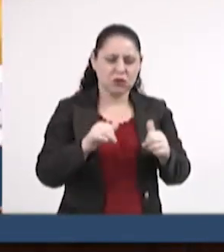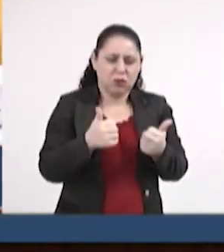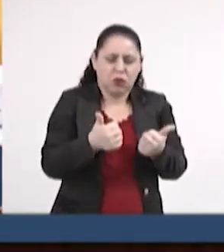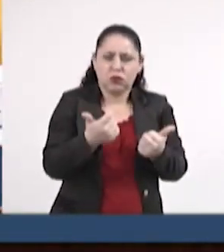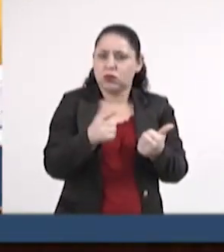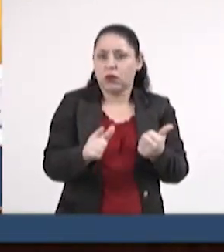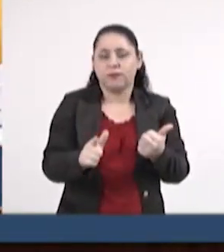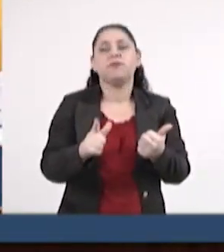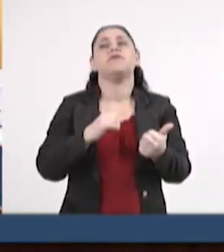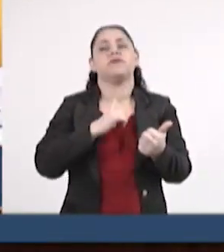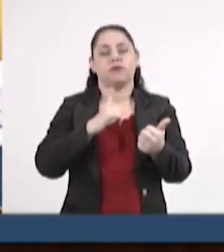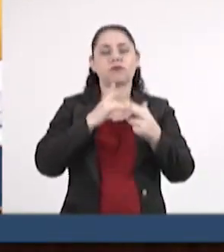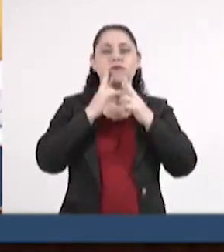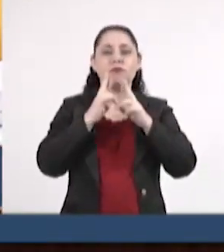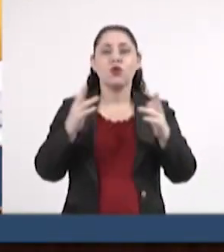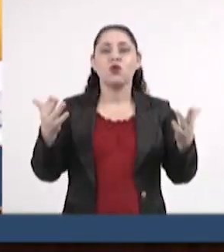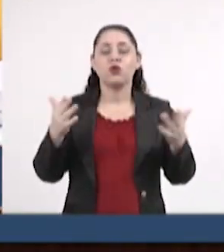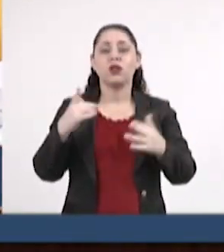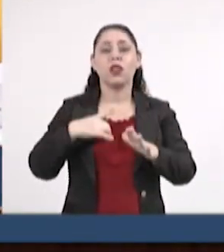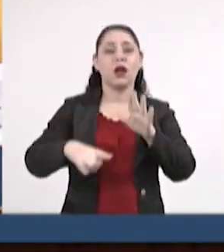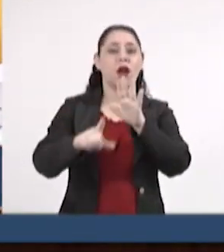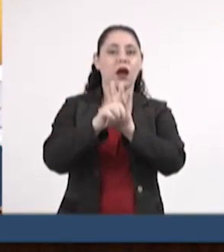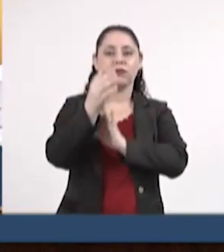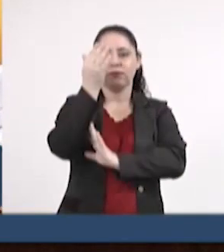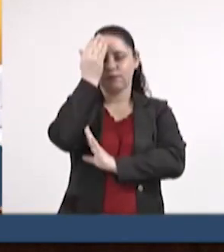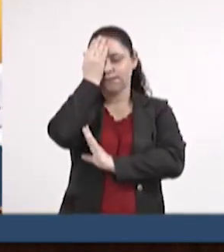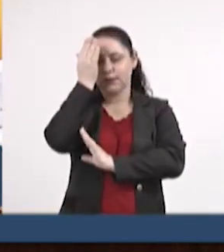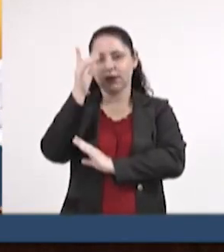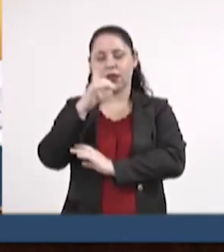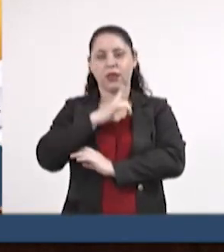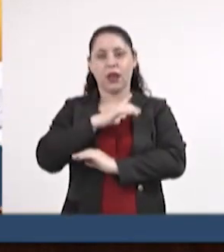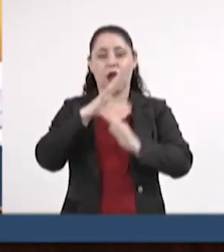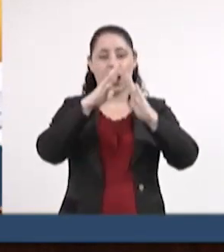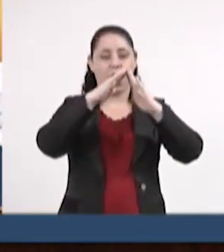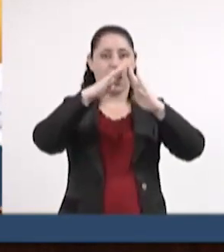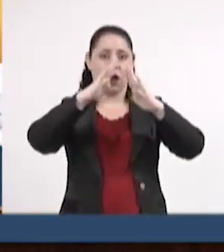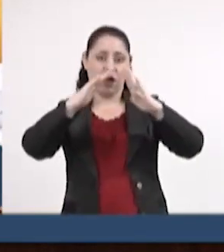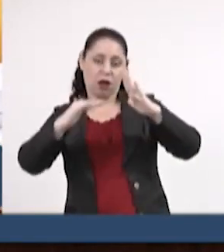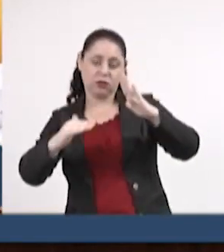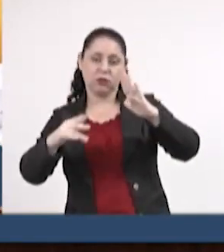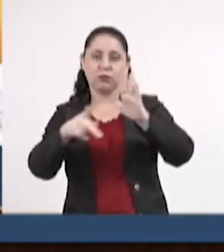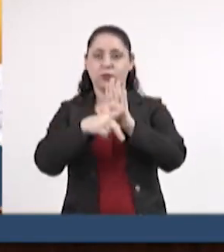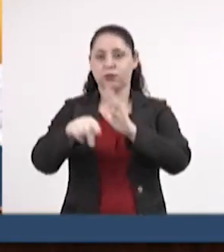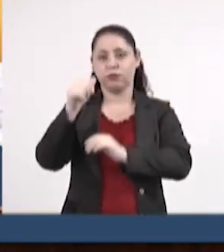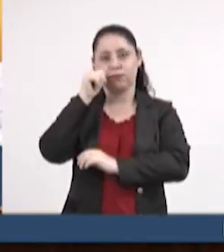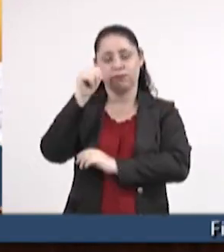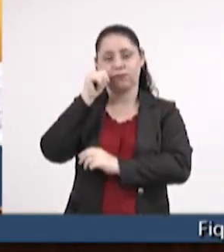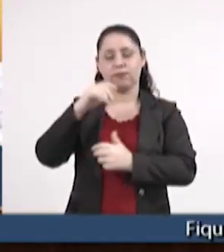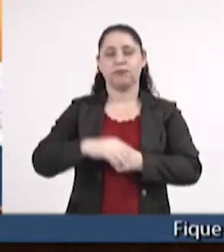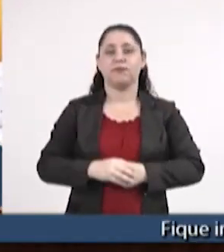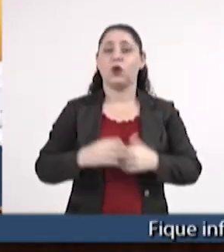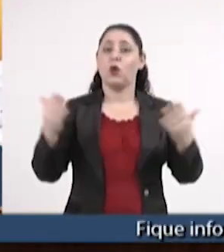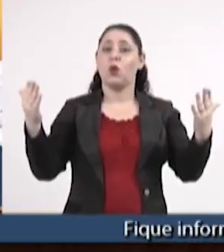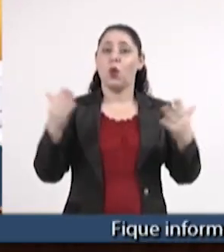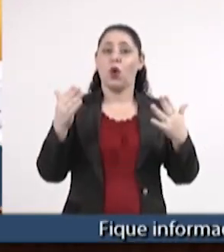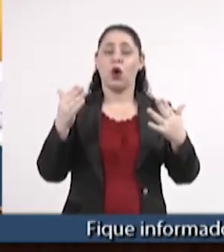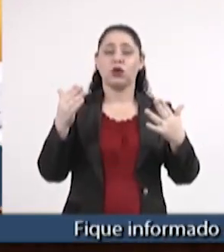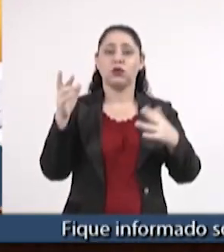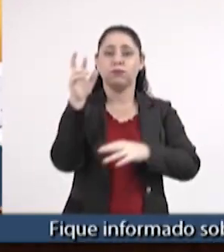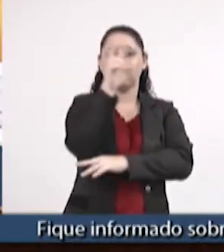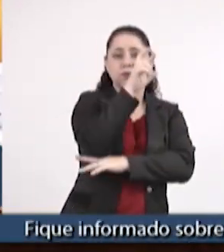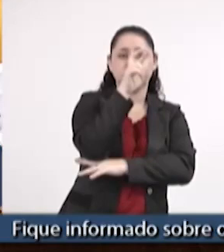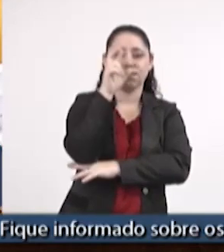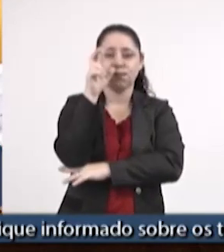Deu resultado, sim. Hoje nós temos a Lei Maria da Penha, hoje nós temos uma Casa da Mulher Brasileira, hoje nós temos a Patrulha Maria